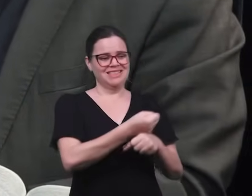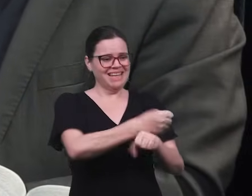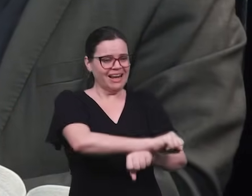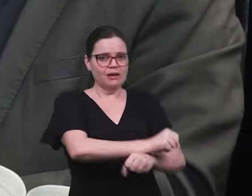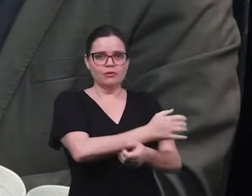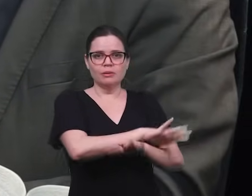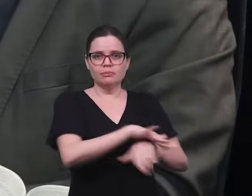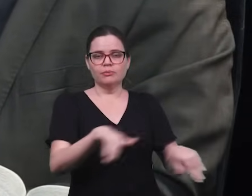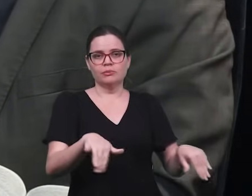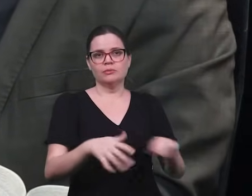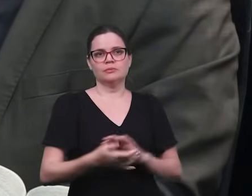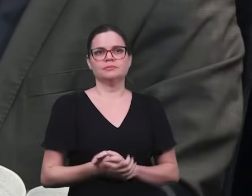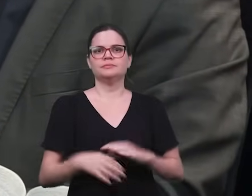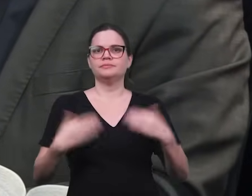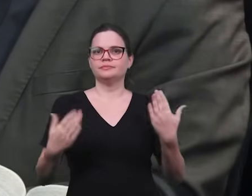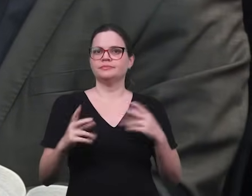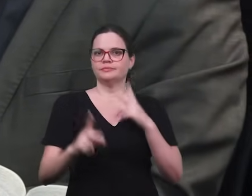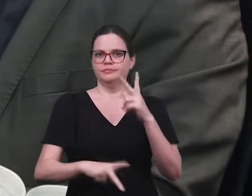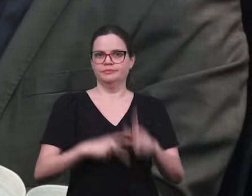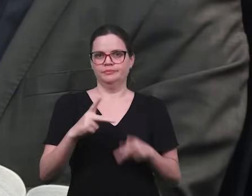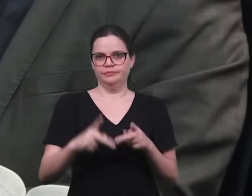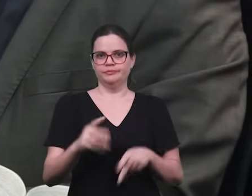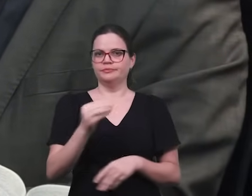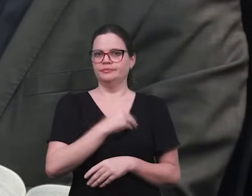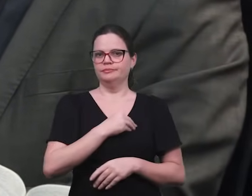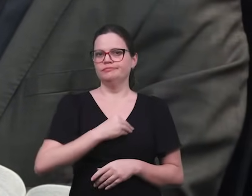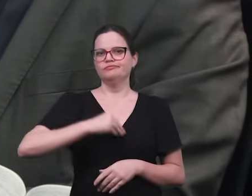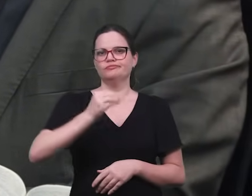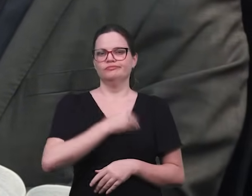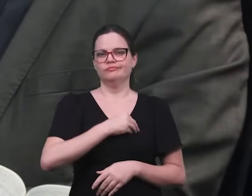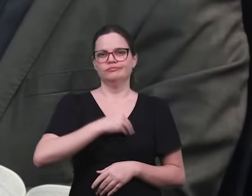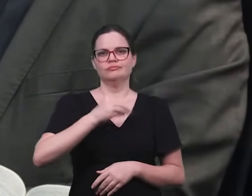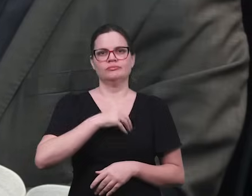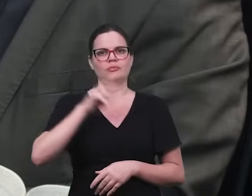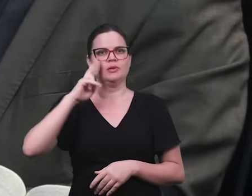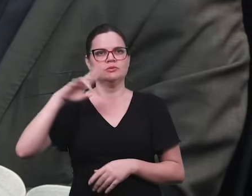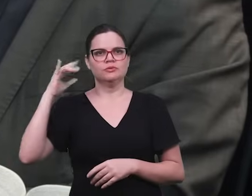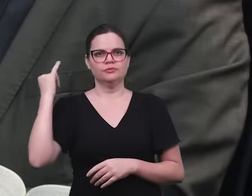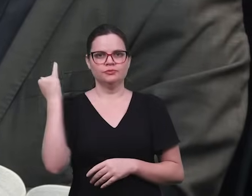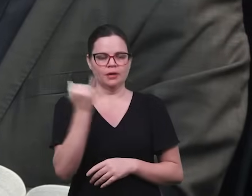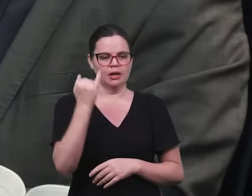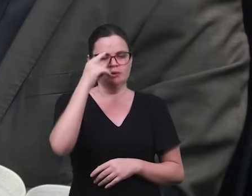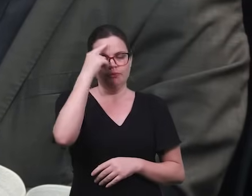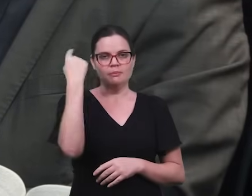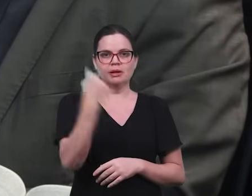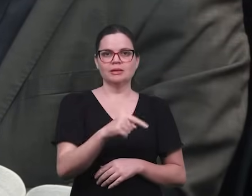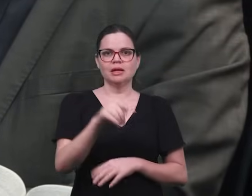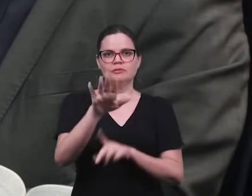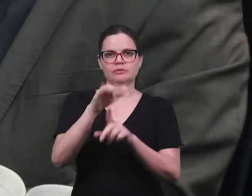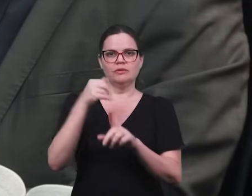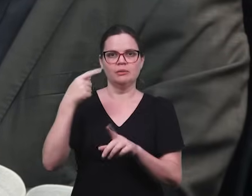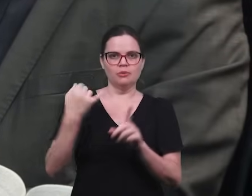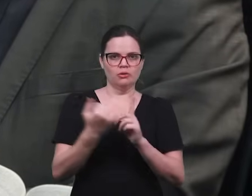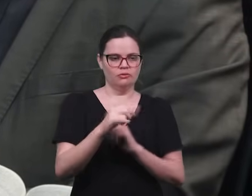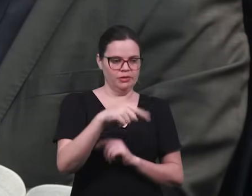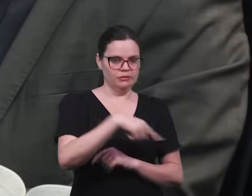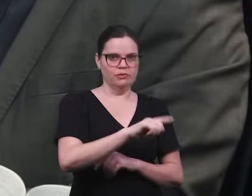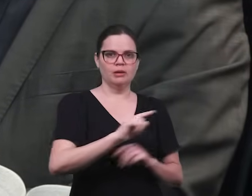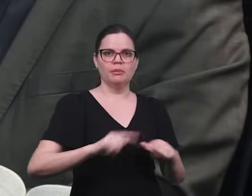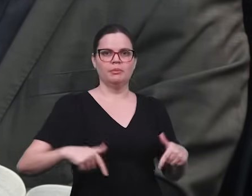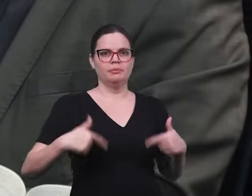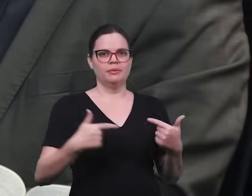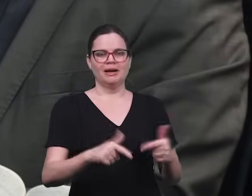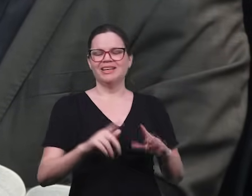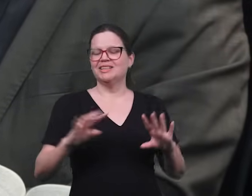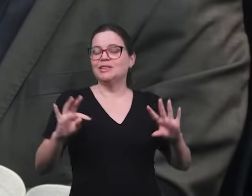o povo pecava e o Senhor falava e mandava alguém, e ali o Senhor operava. Isso aconteceu